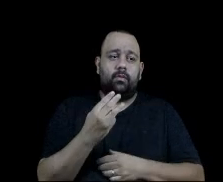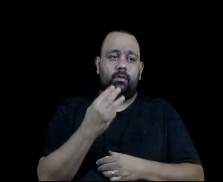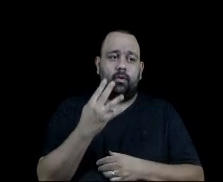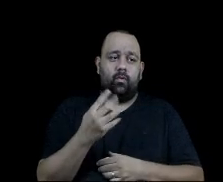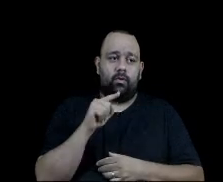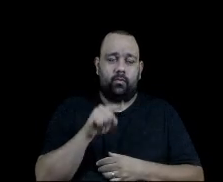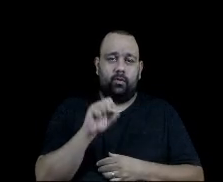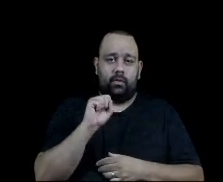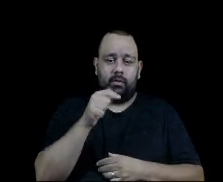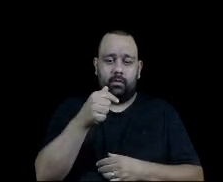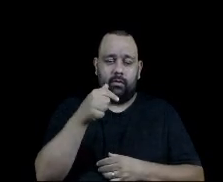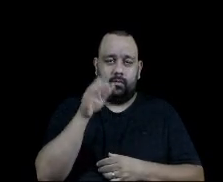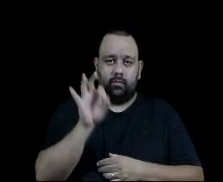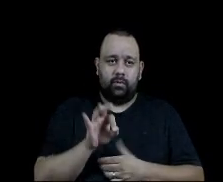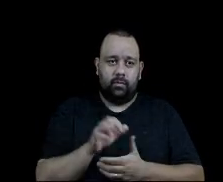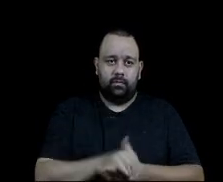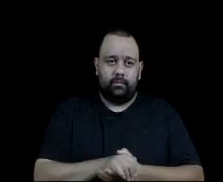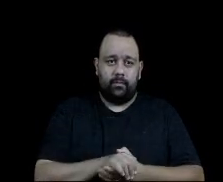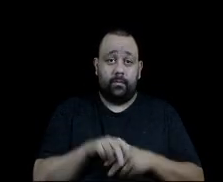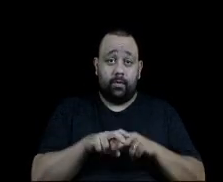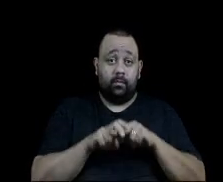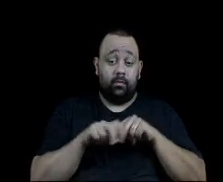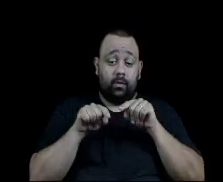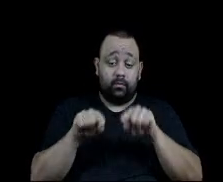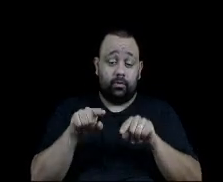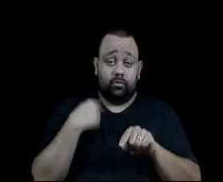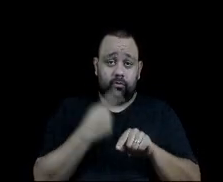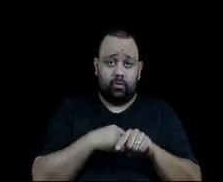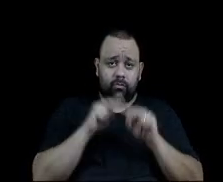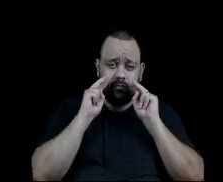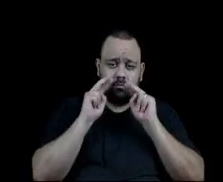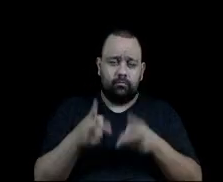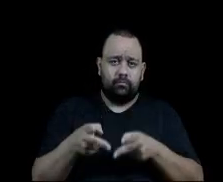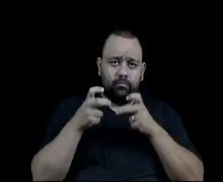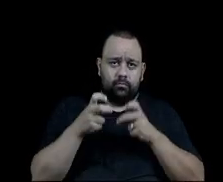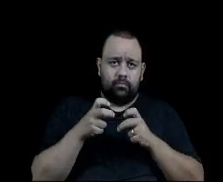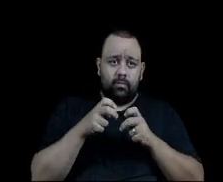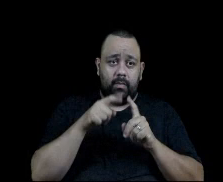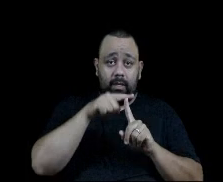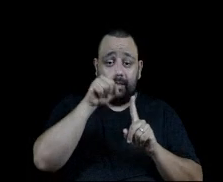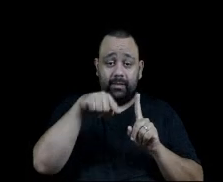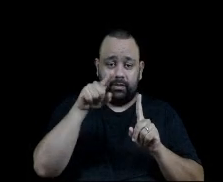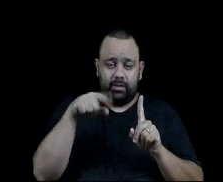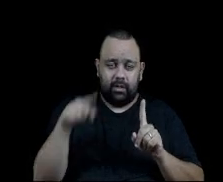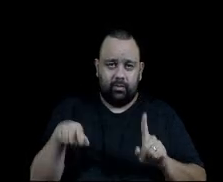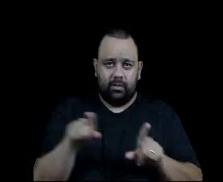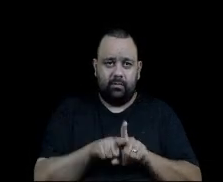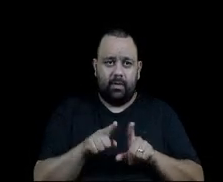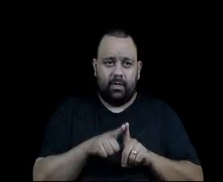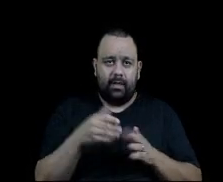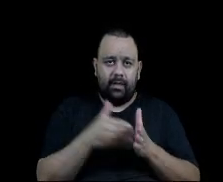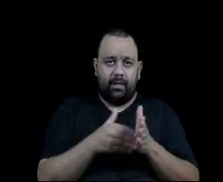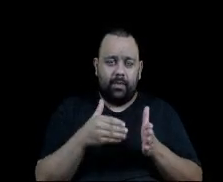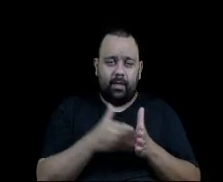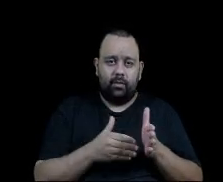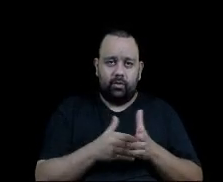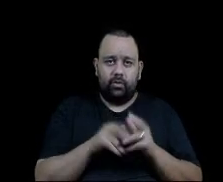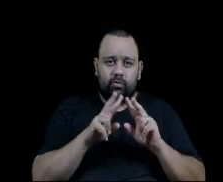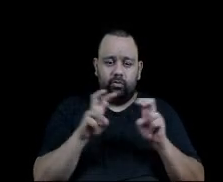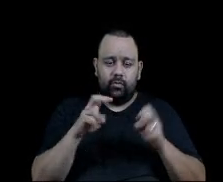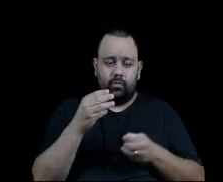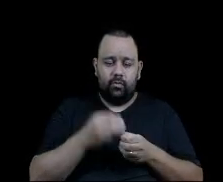né? Então, ficou em 34,87%. Então, com isso, a gente verifica que todos os indicadores e todos